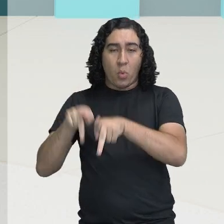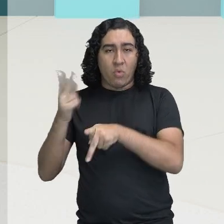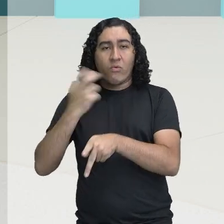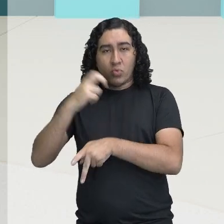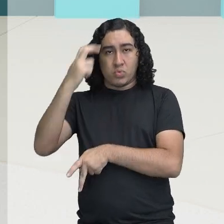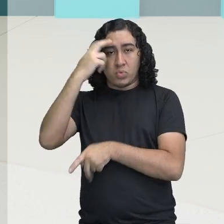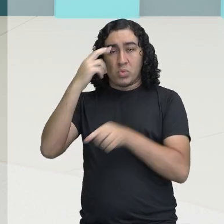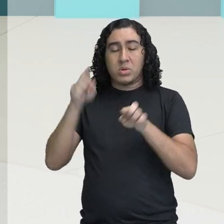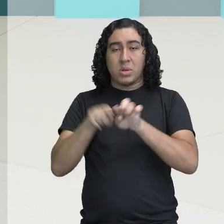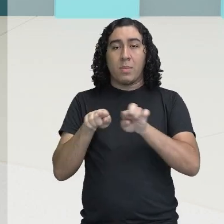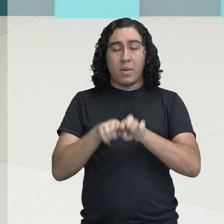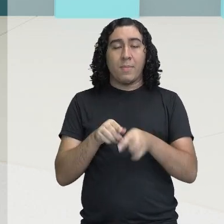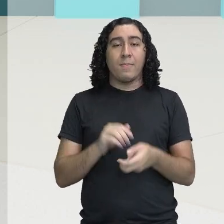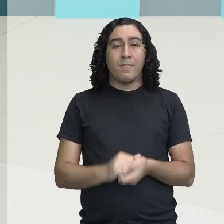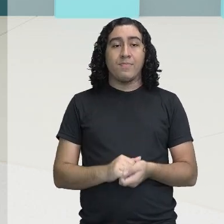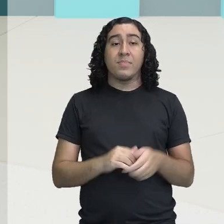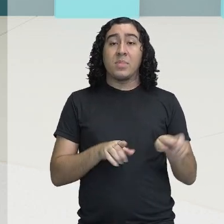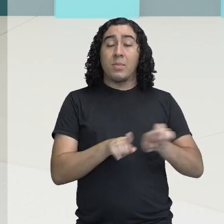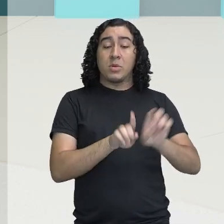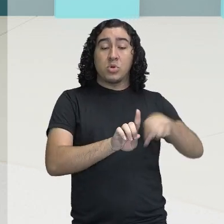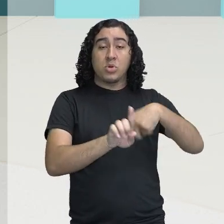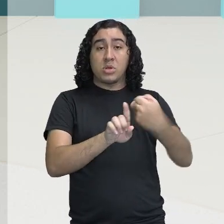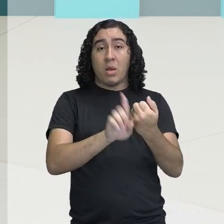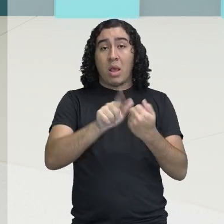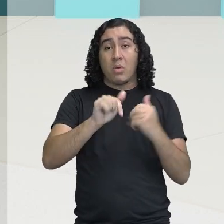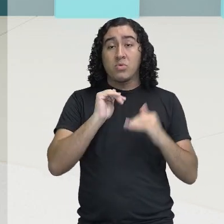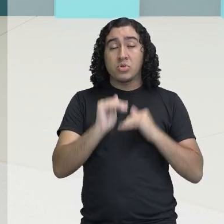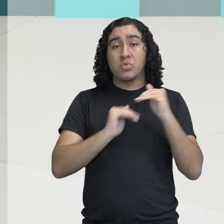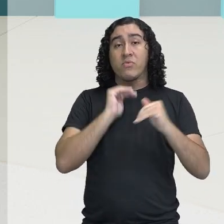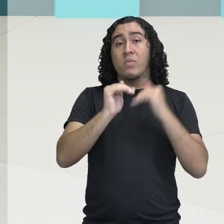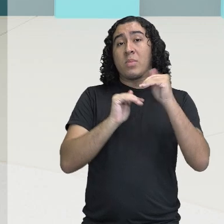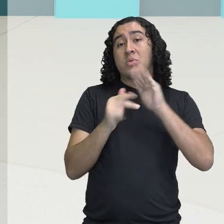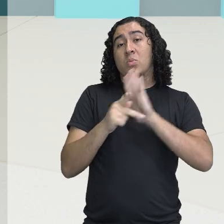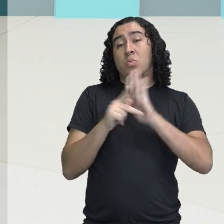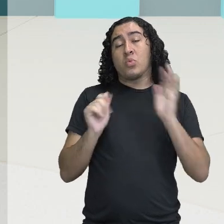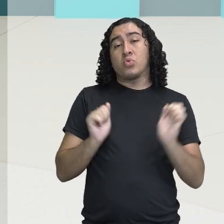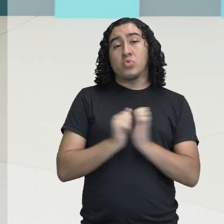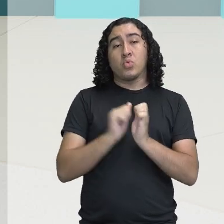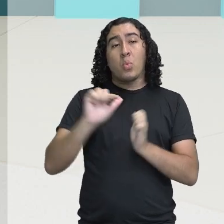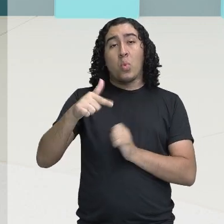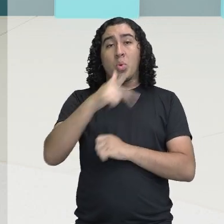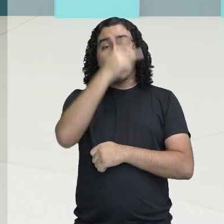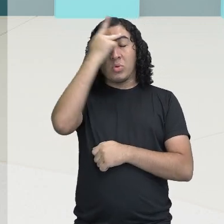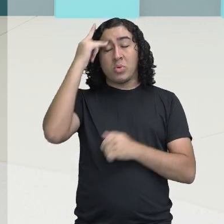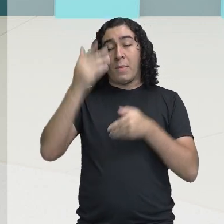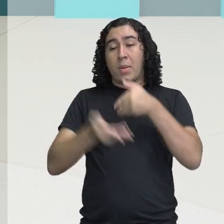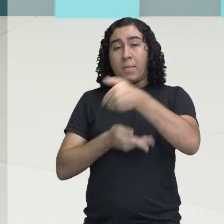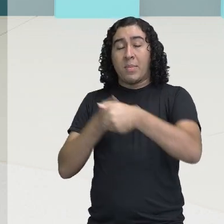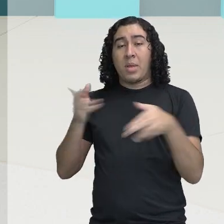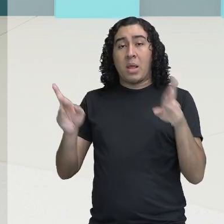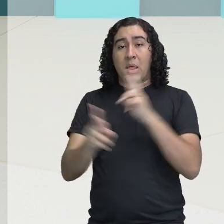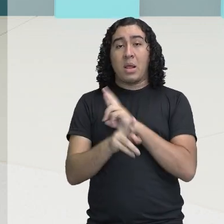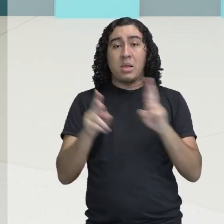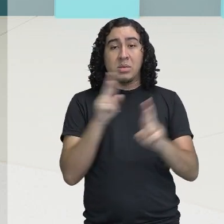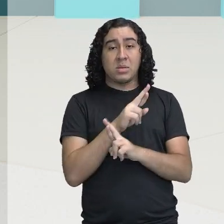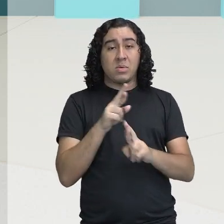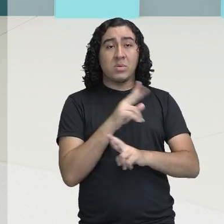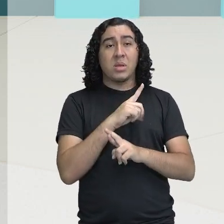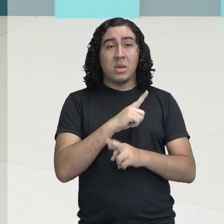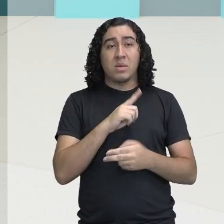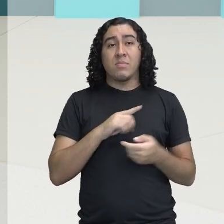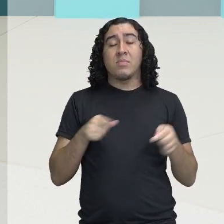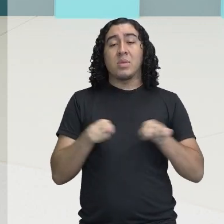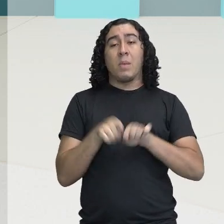social, que é exatamente essa questão do desenvolvimento junto com o outro, essas relações que são construídas